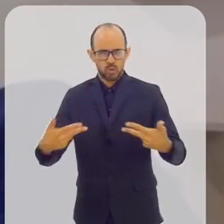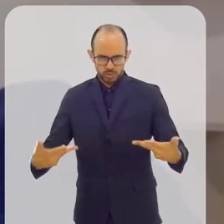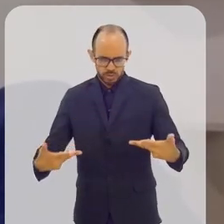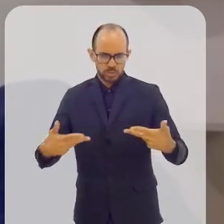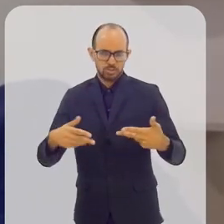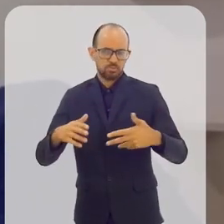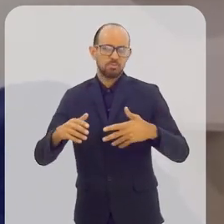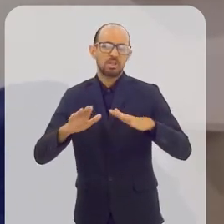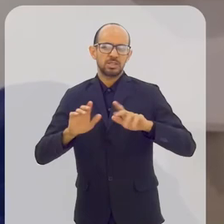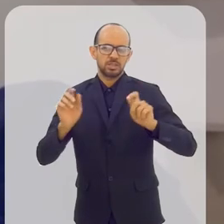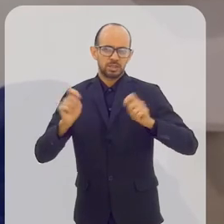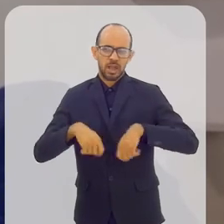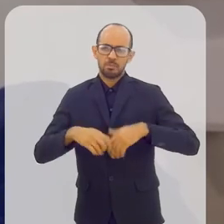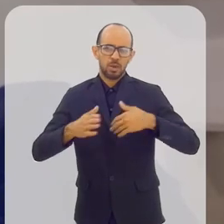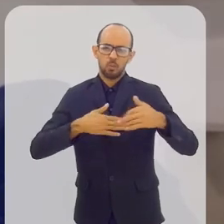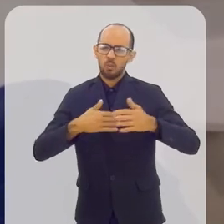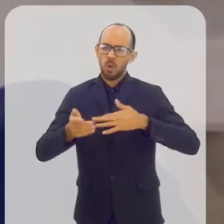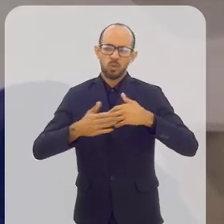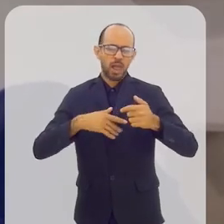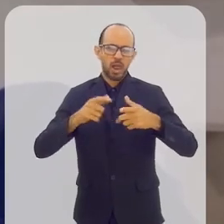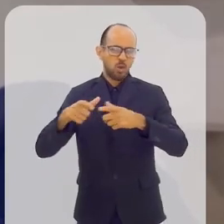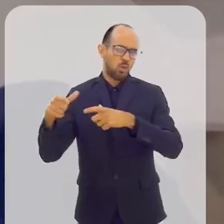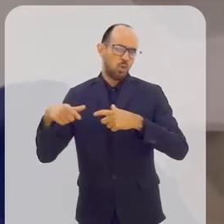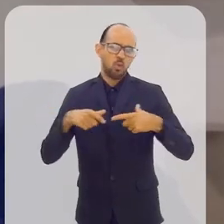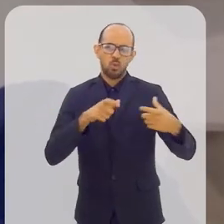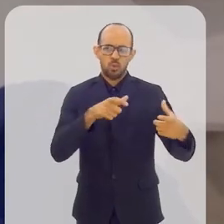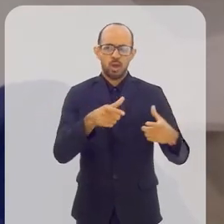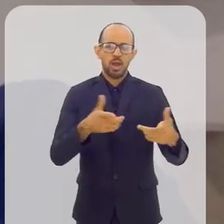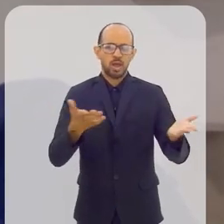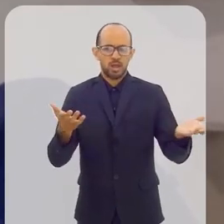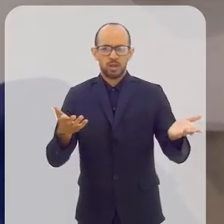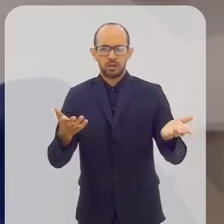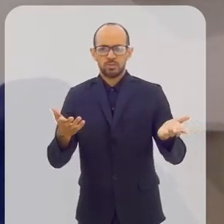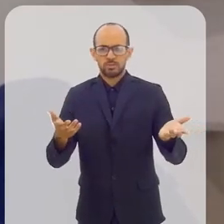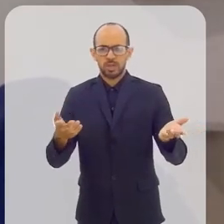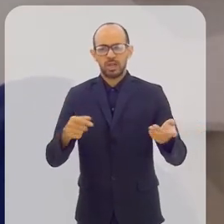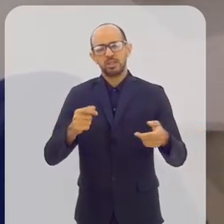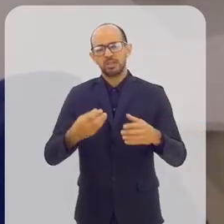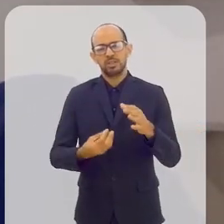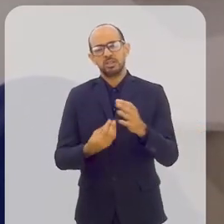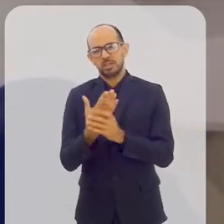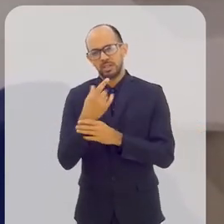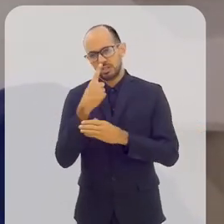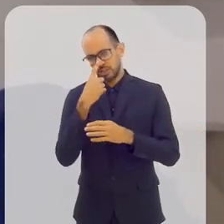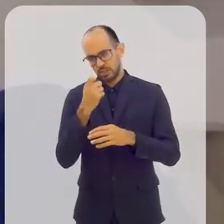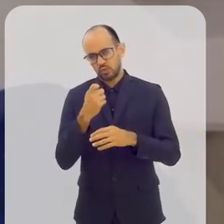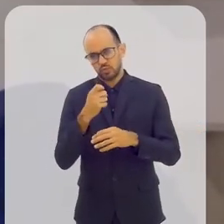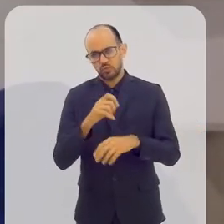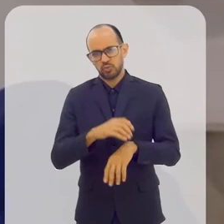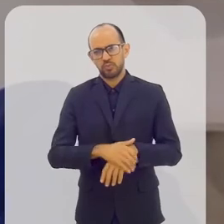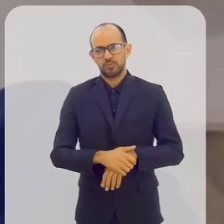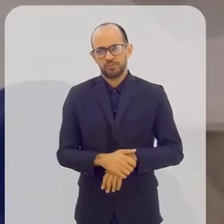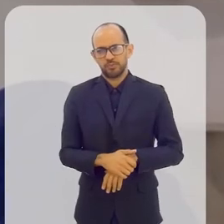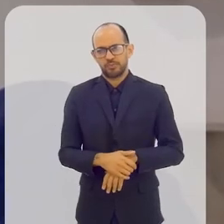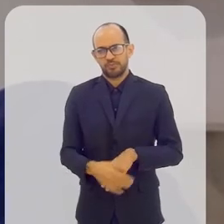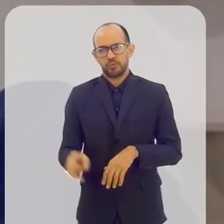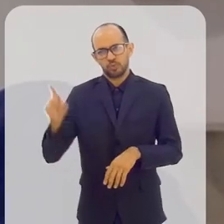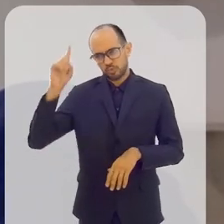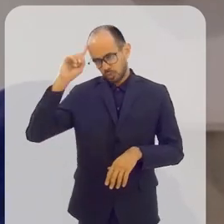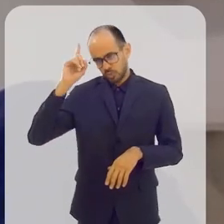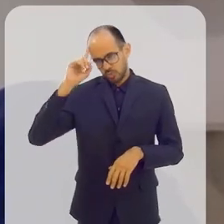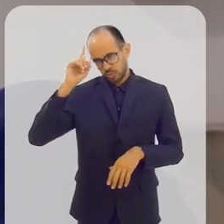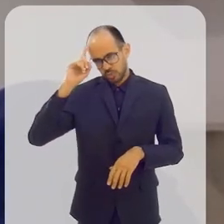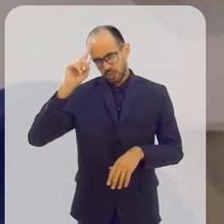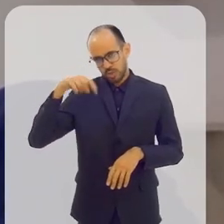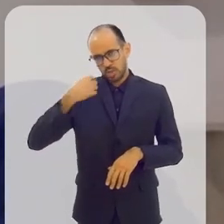qualquer ambiente, né? Qualquer unidade que, vamos dizer assim, que gere lixo, né? Faz parte do dia a dia